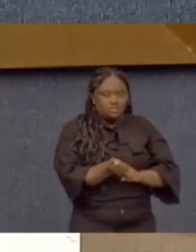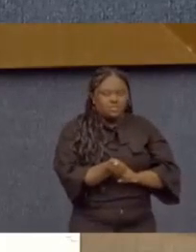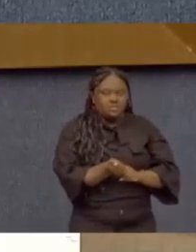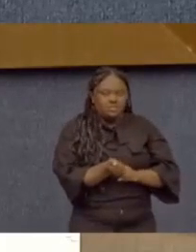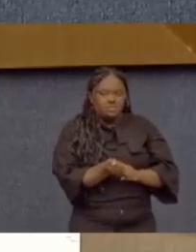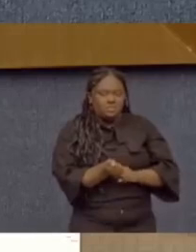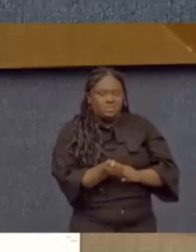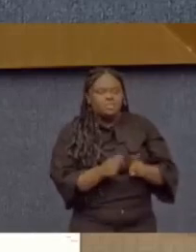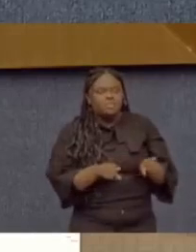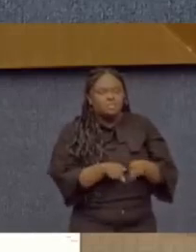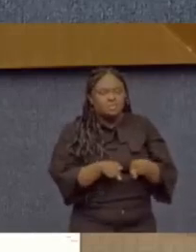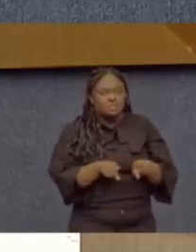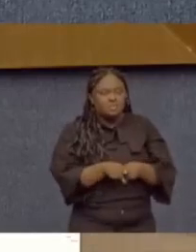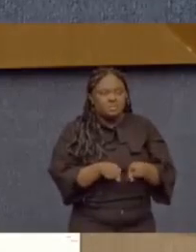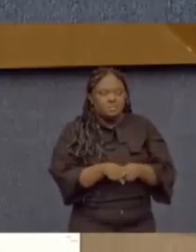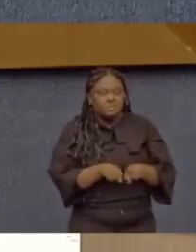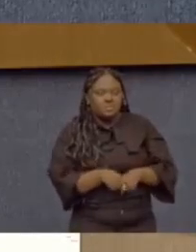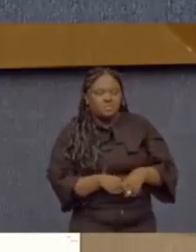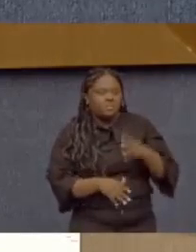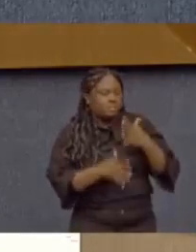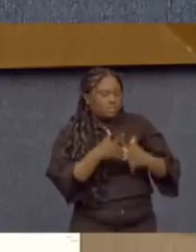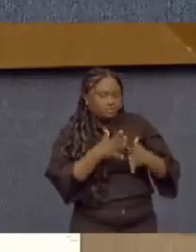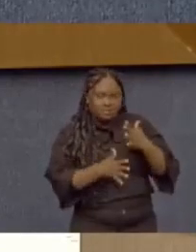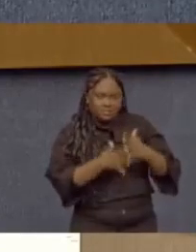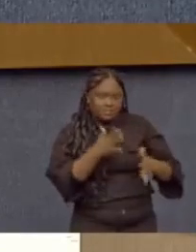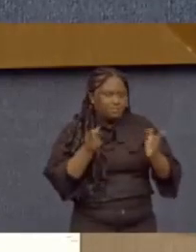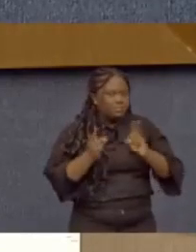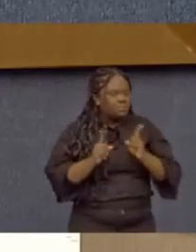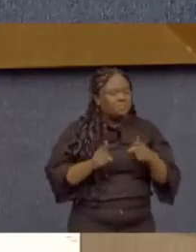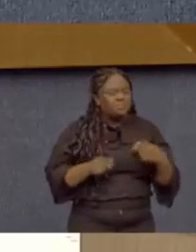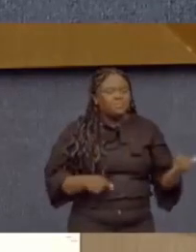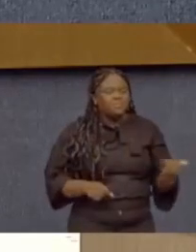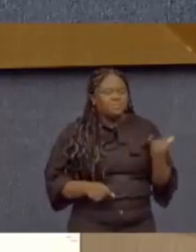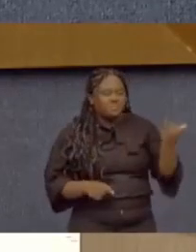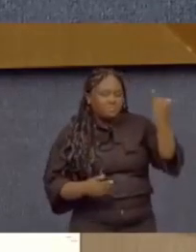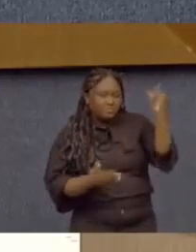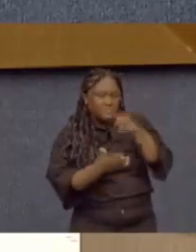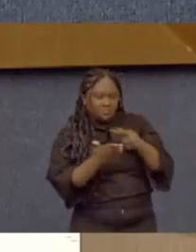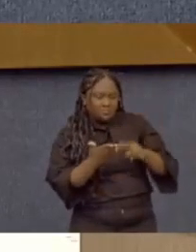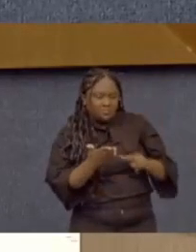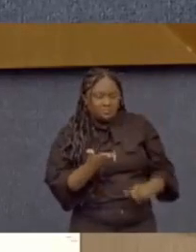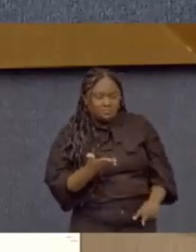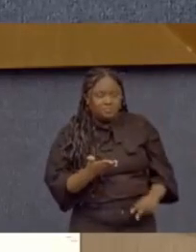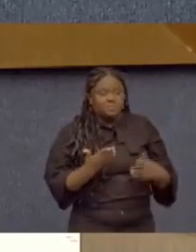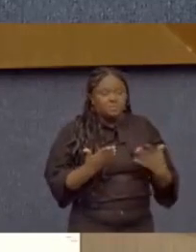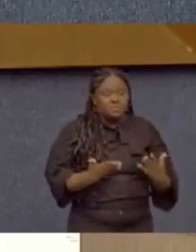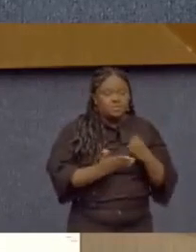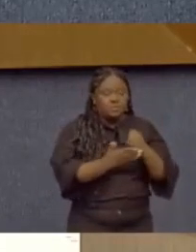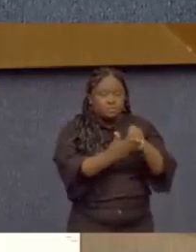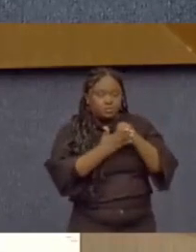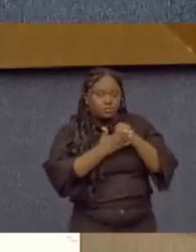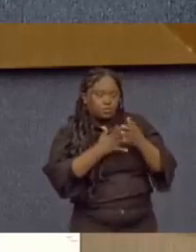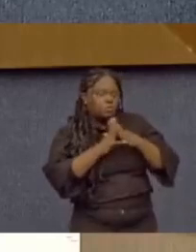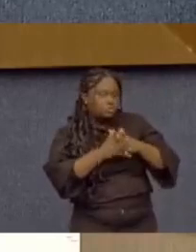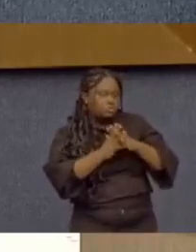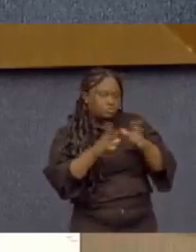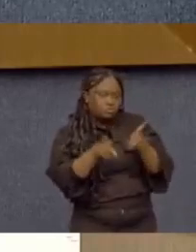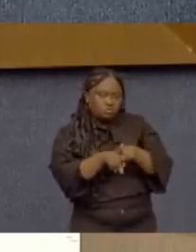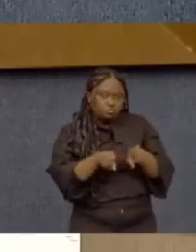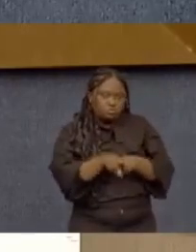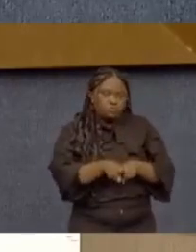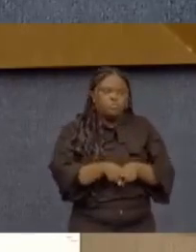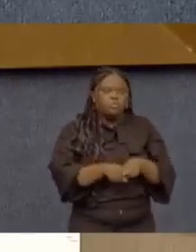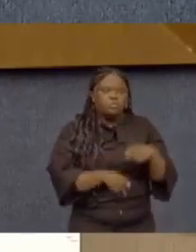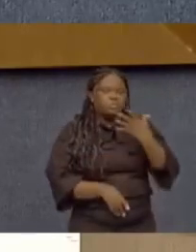tomando, também não vai atrapalhar a oratória que é necessária. Então, essa leitura vai me ajudar a não me confundir e também a não